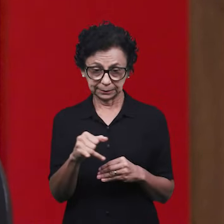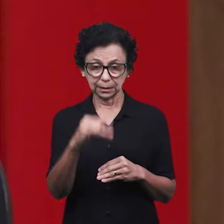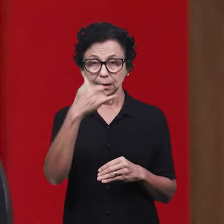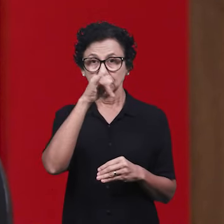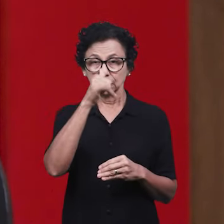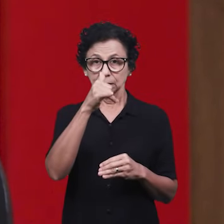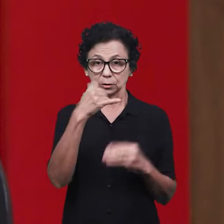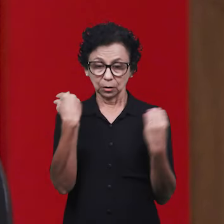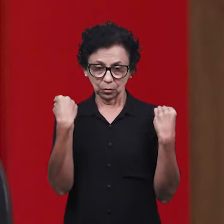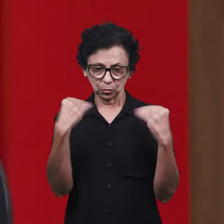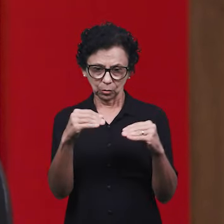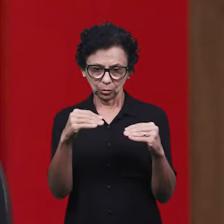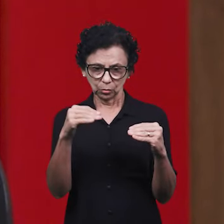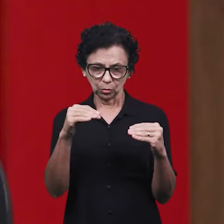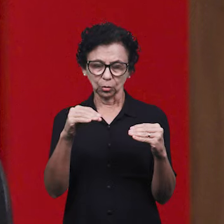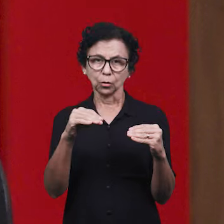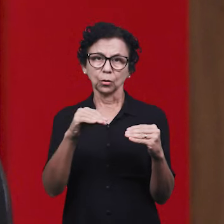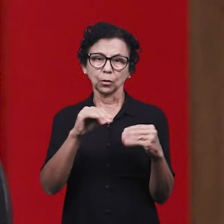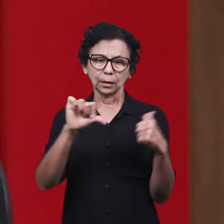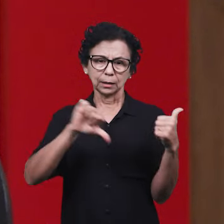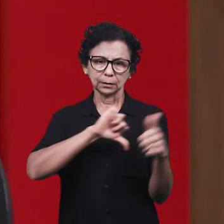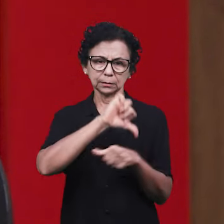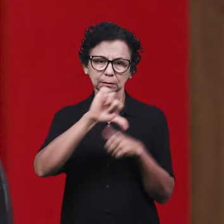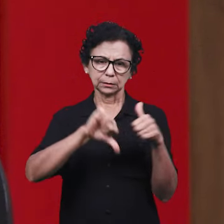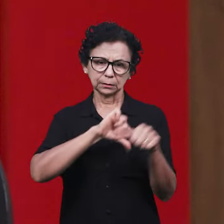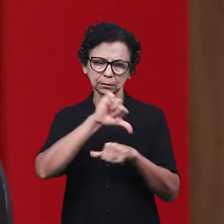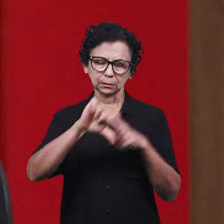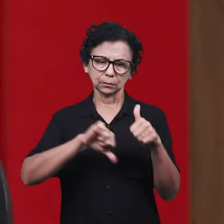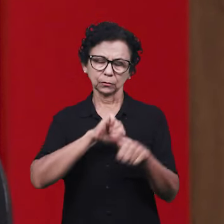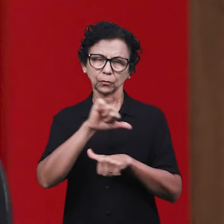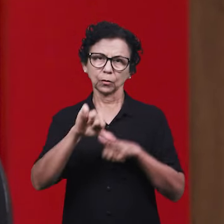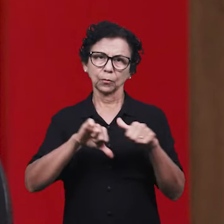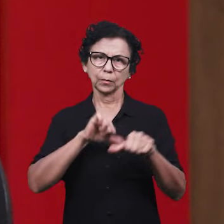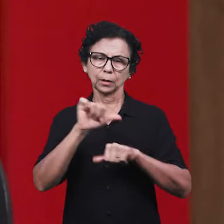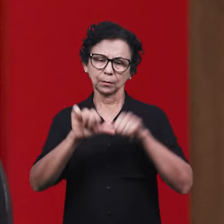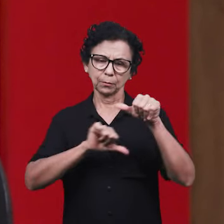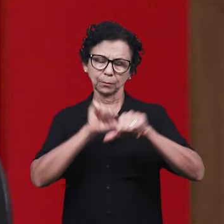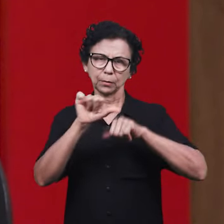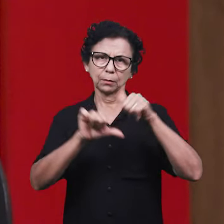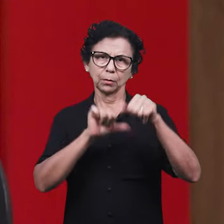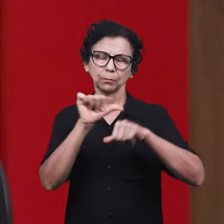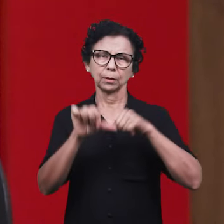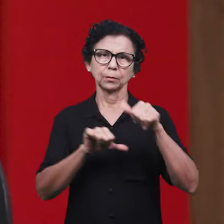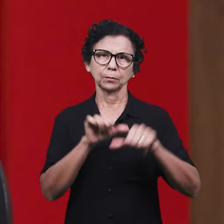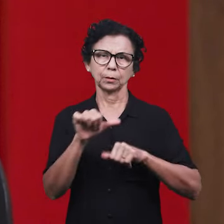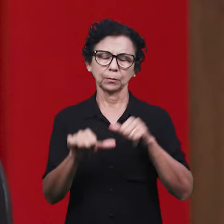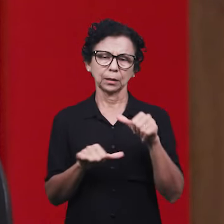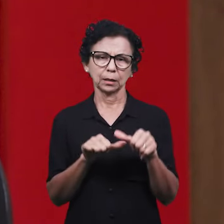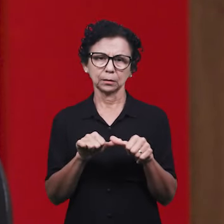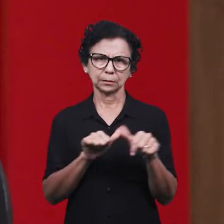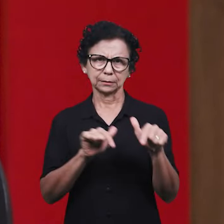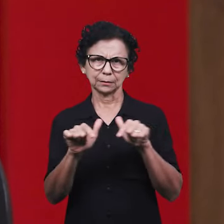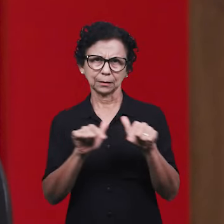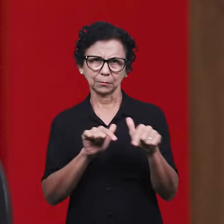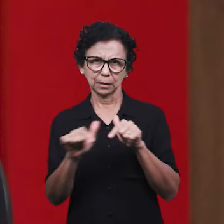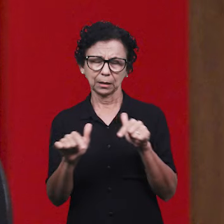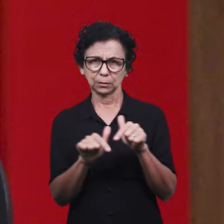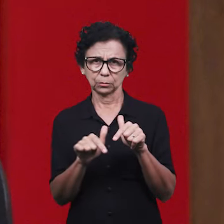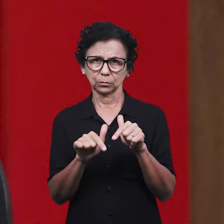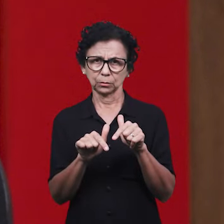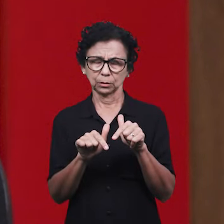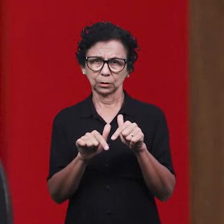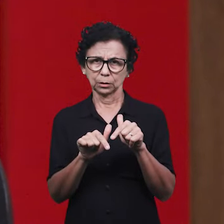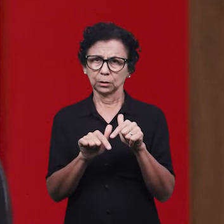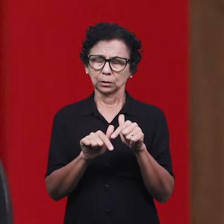colocou, ela se transforma em trabalho, o restante, a diferença desse trabalho que essa energia gerou,